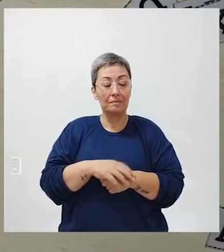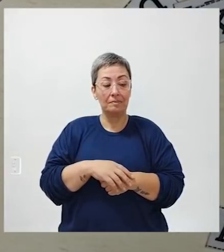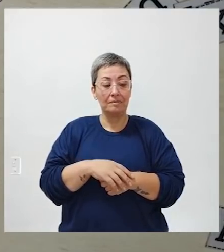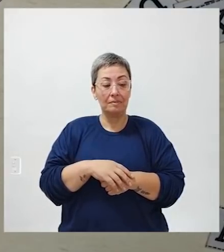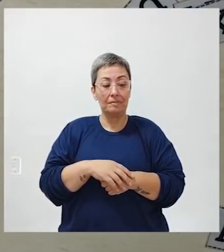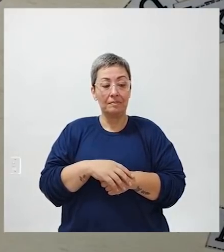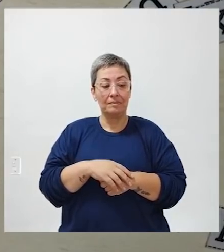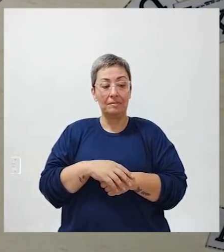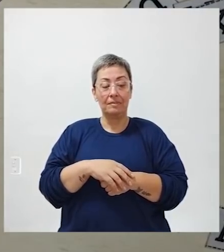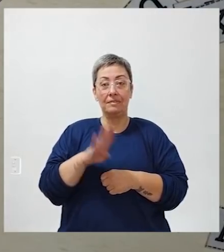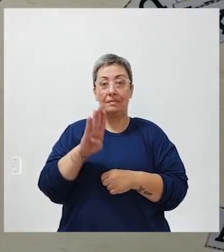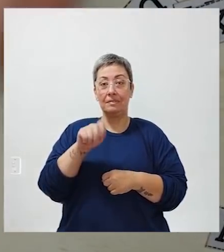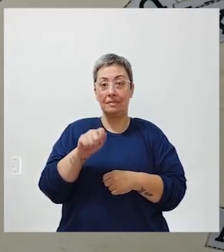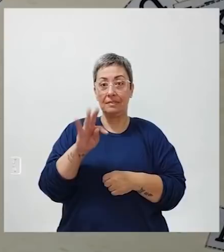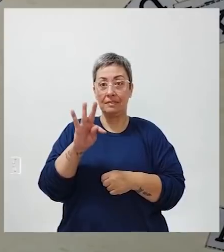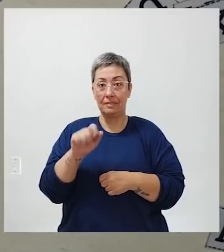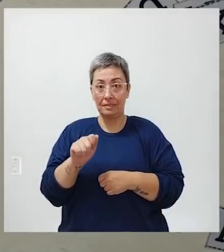Muito bem. Bata.